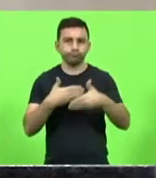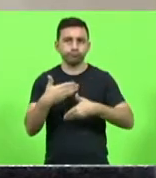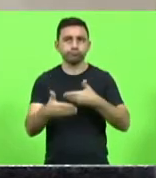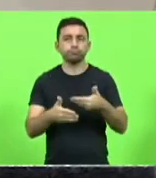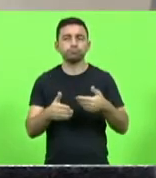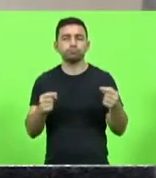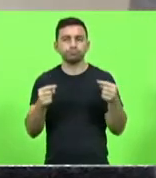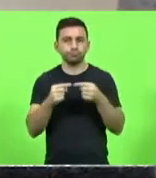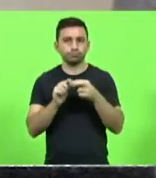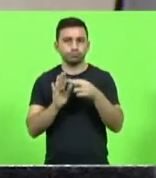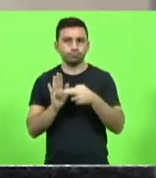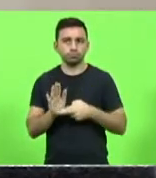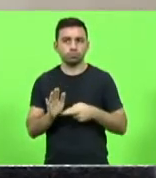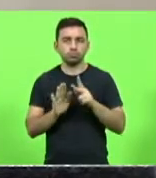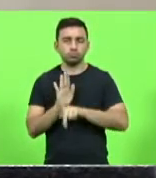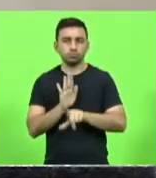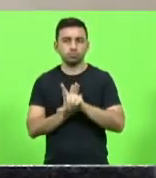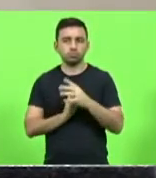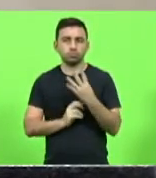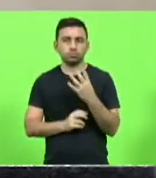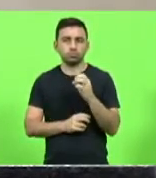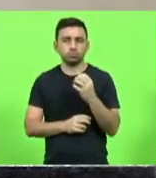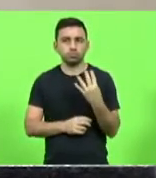interno, projeto de lei